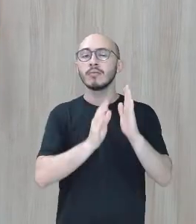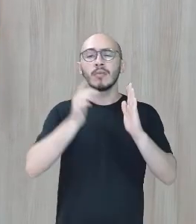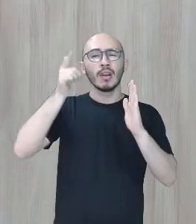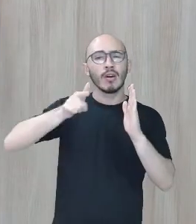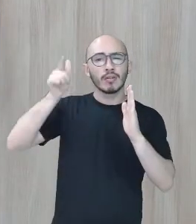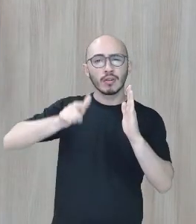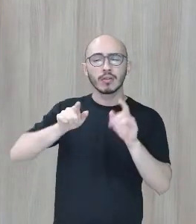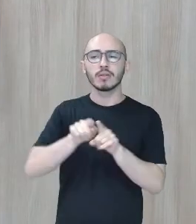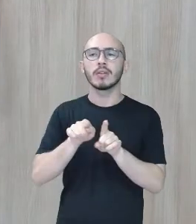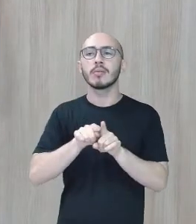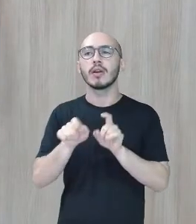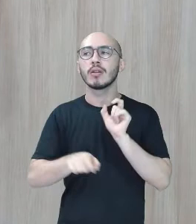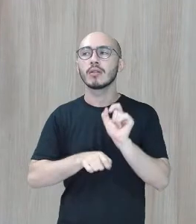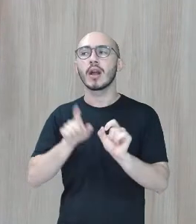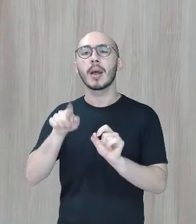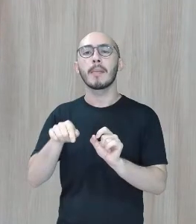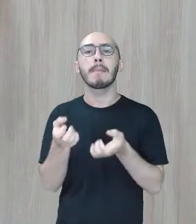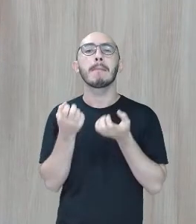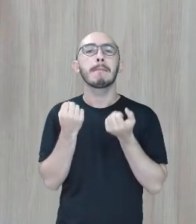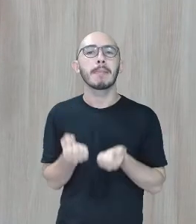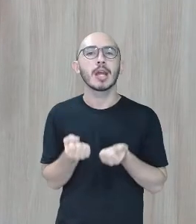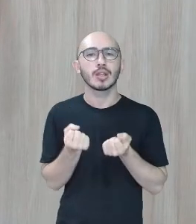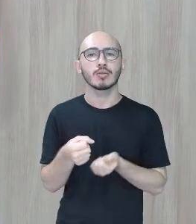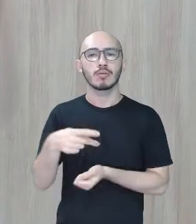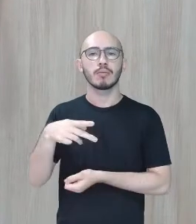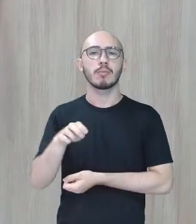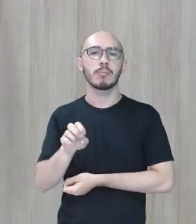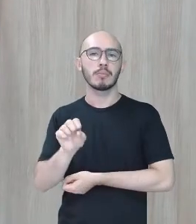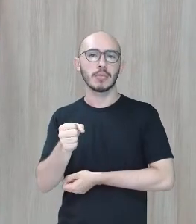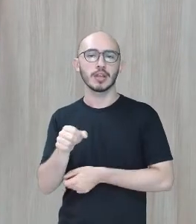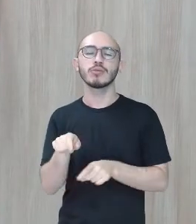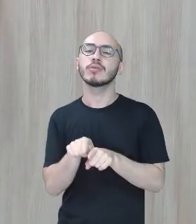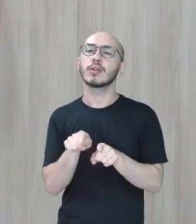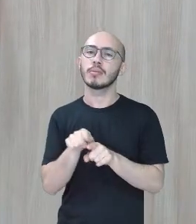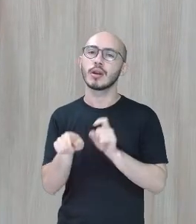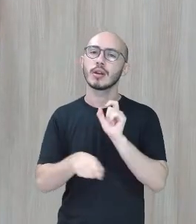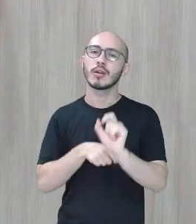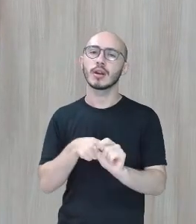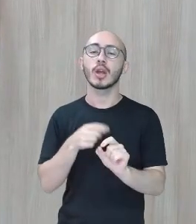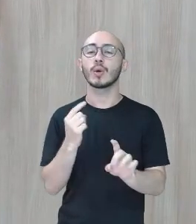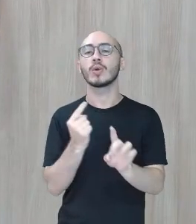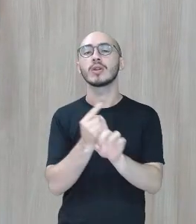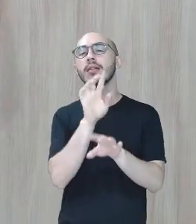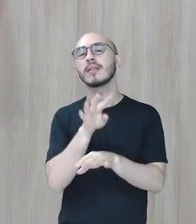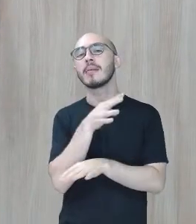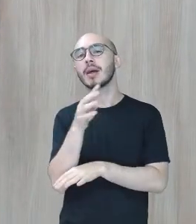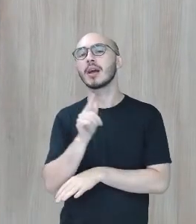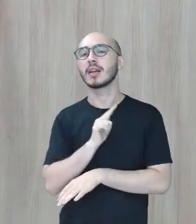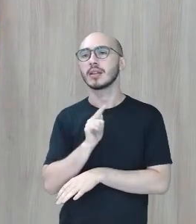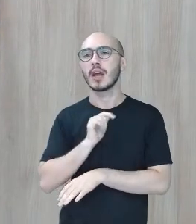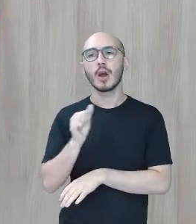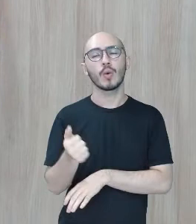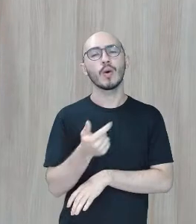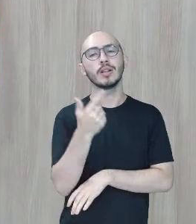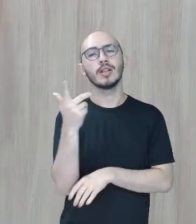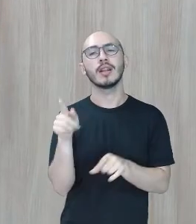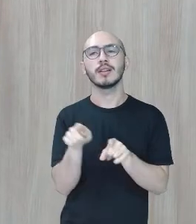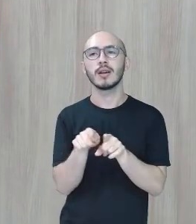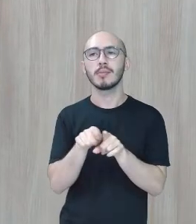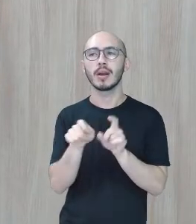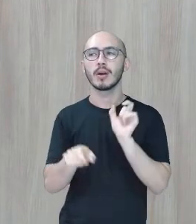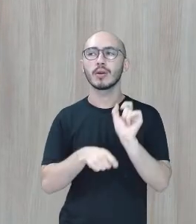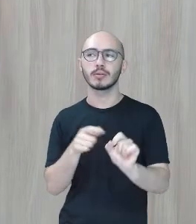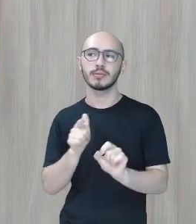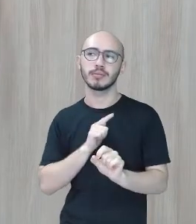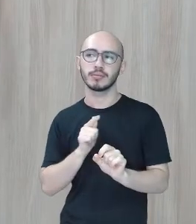também conhecida como peso, certo? Então, quando você encontrar aí alguma tabela que apareceu o número e do lado